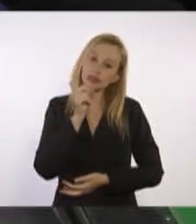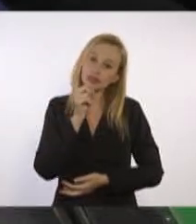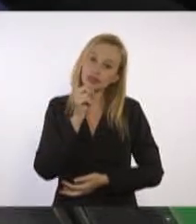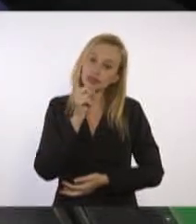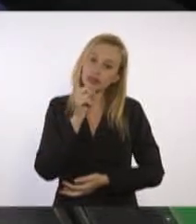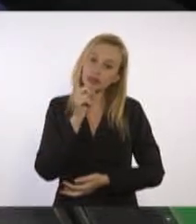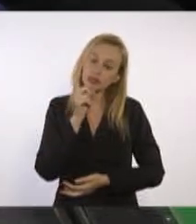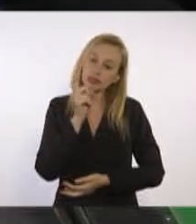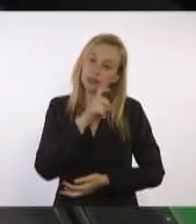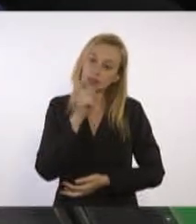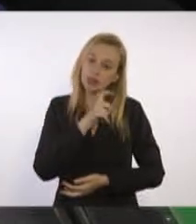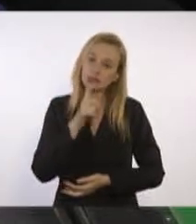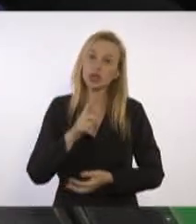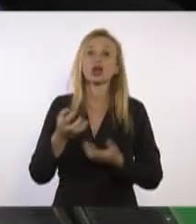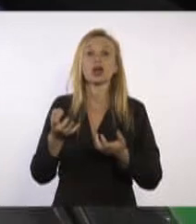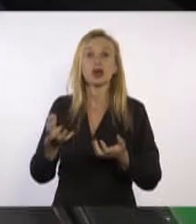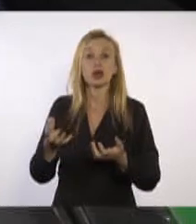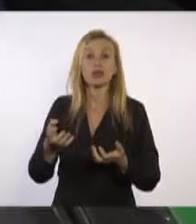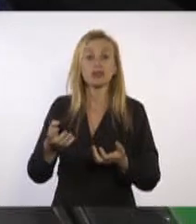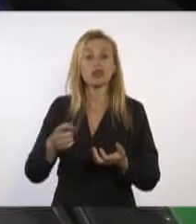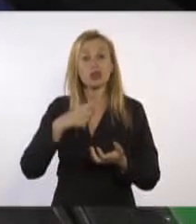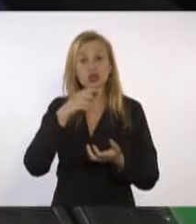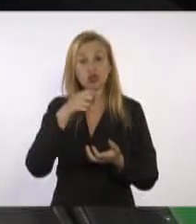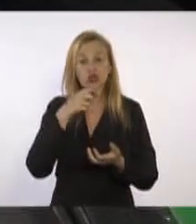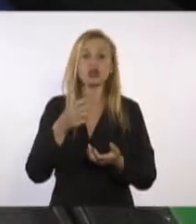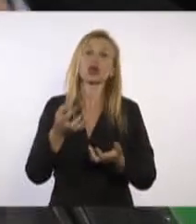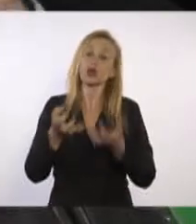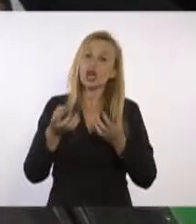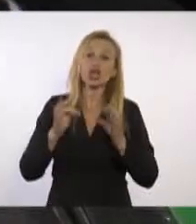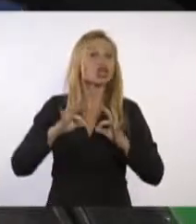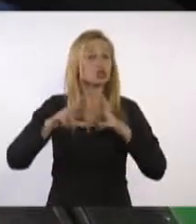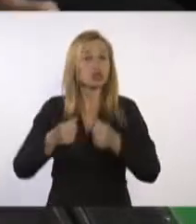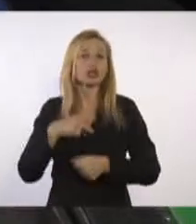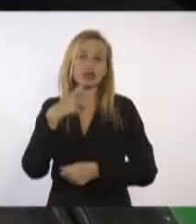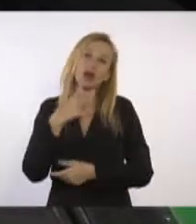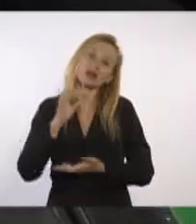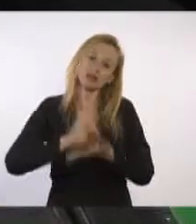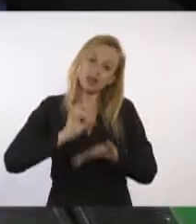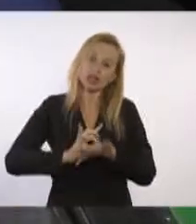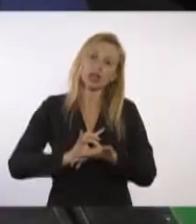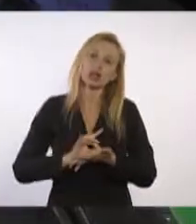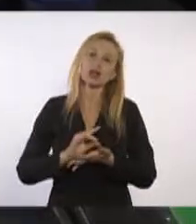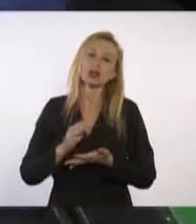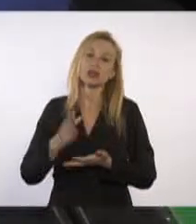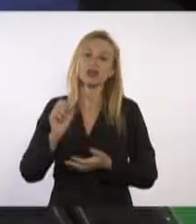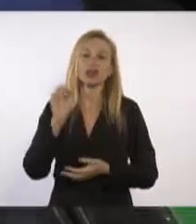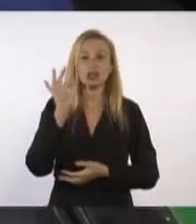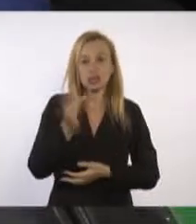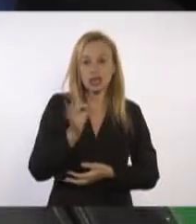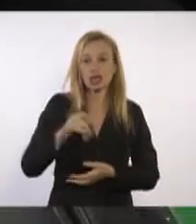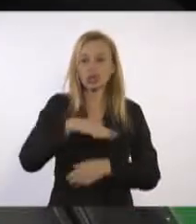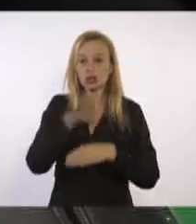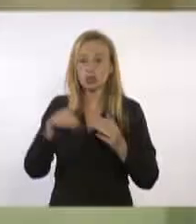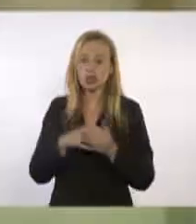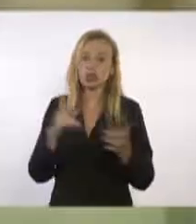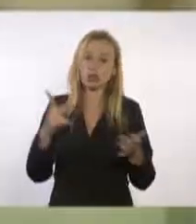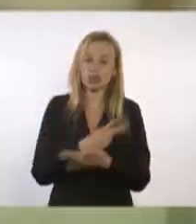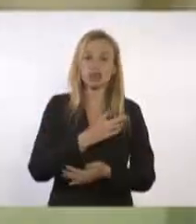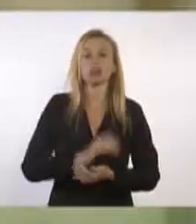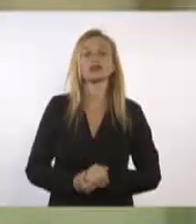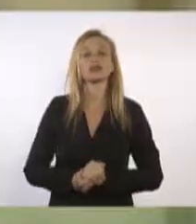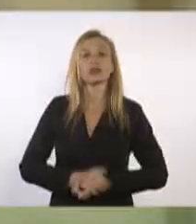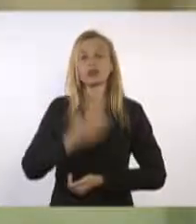Que tudo seja apurado, né, para que fique muito claro a participação de todos os envolvidos nessa questão, e muito obrigado.